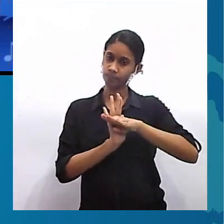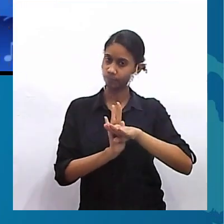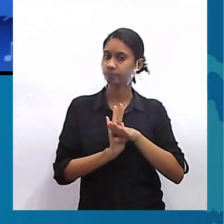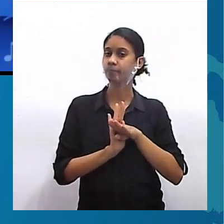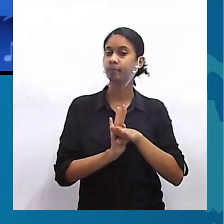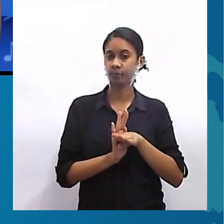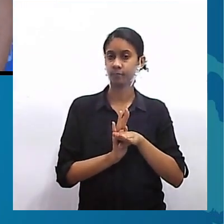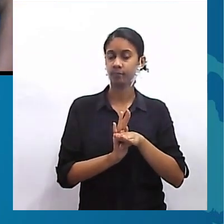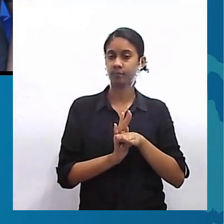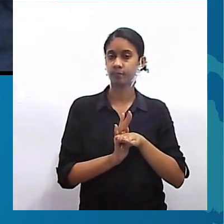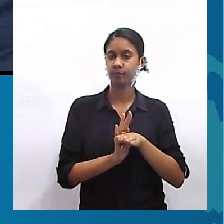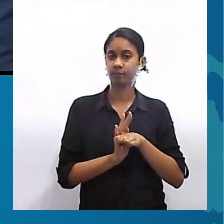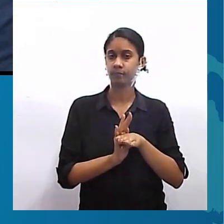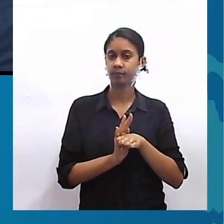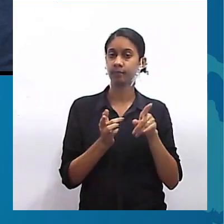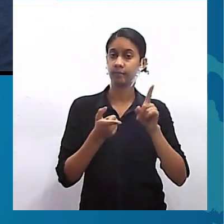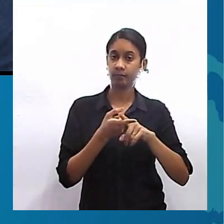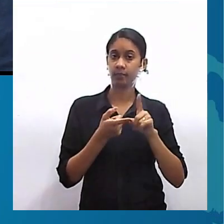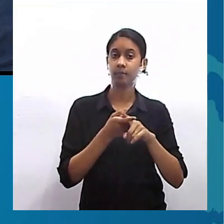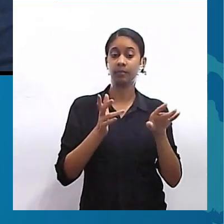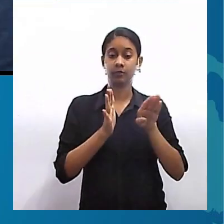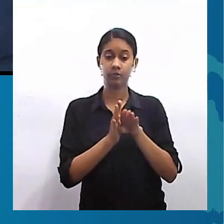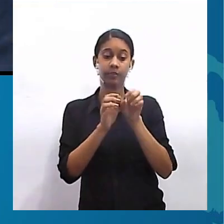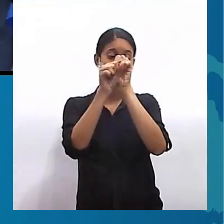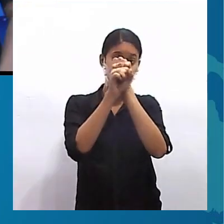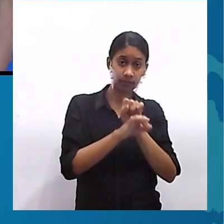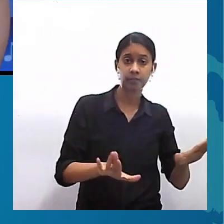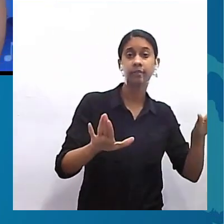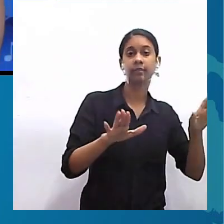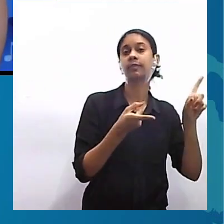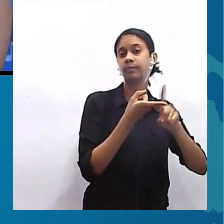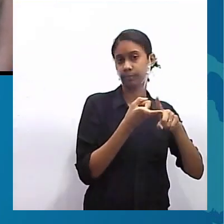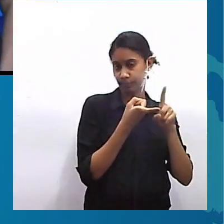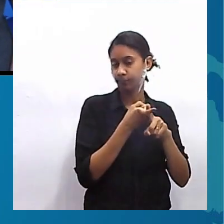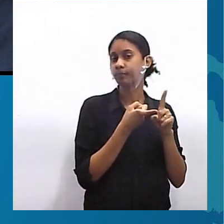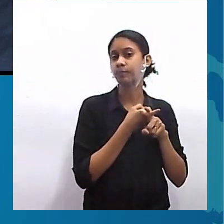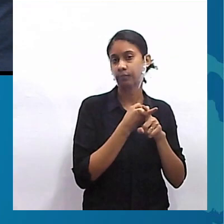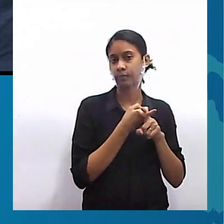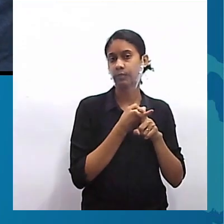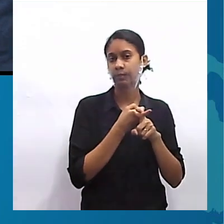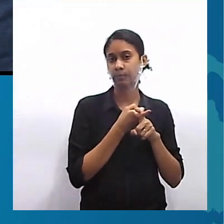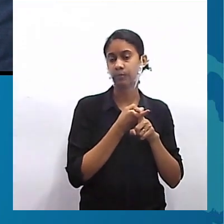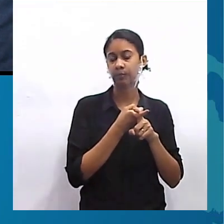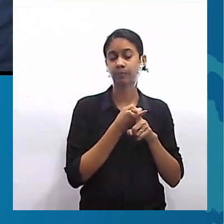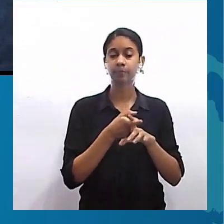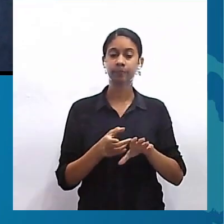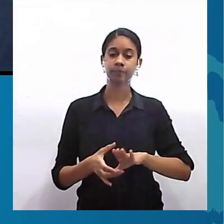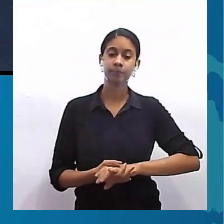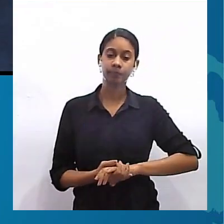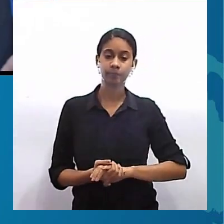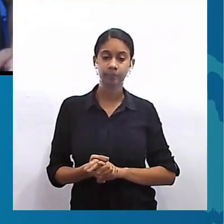Recebimento e expedição de mercadorias de forma rápida pela utilização dos cross-docks.